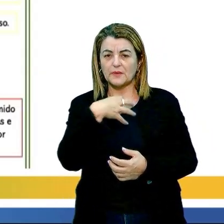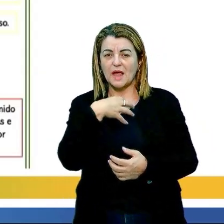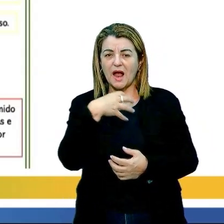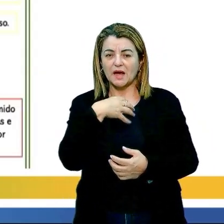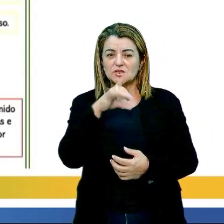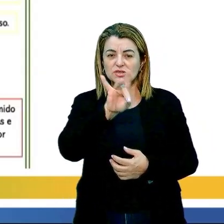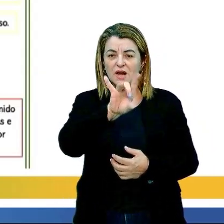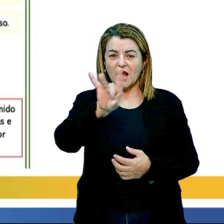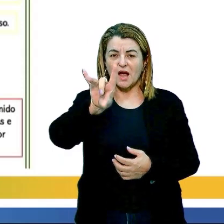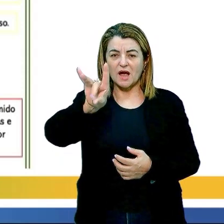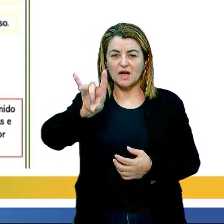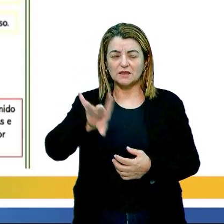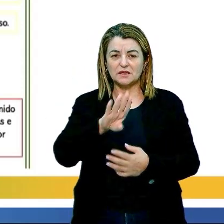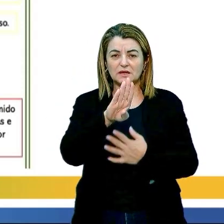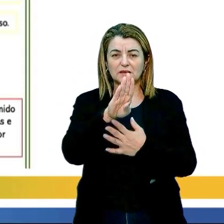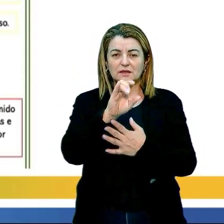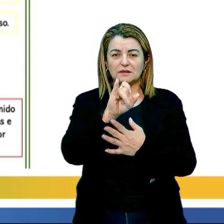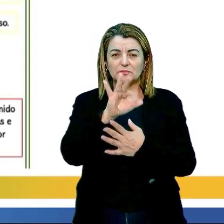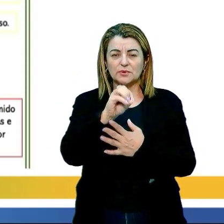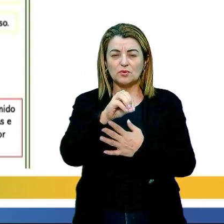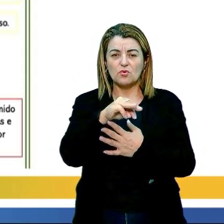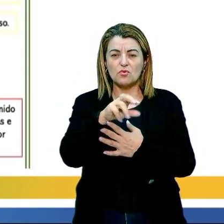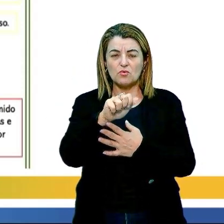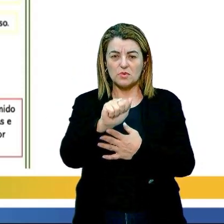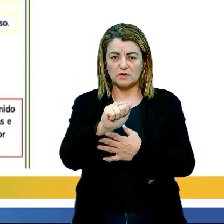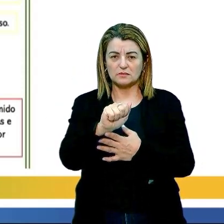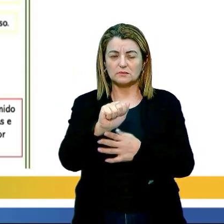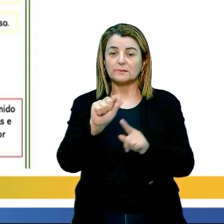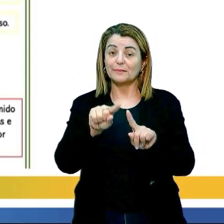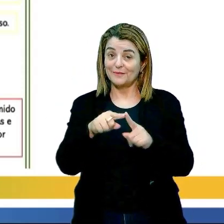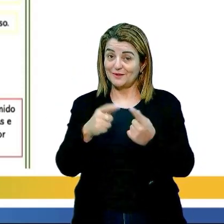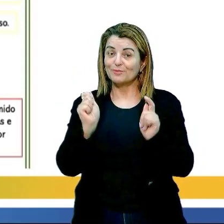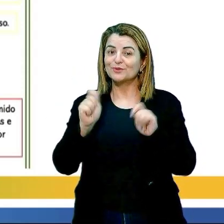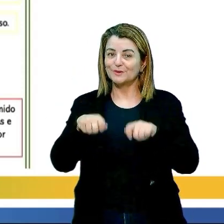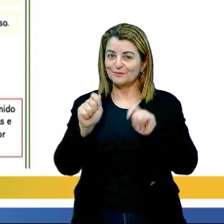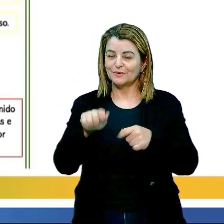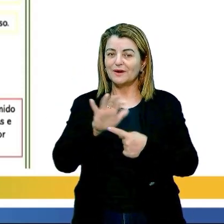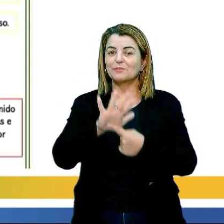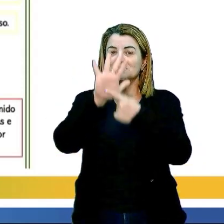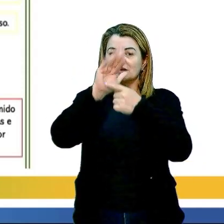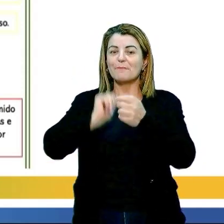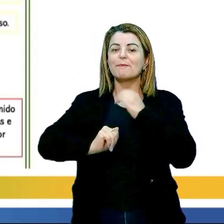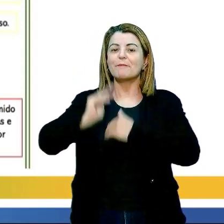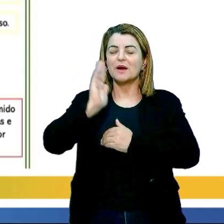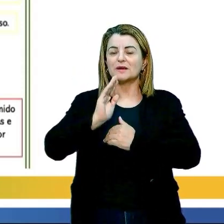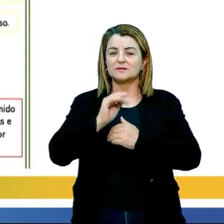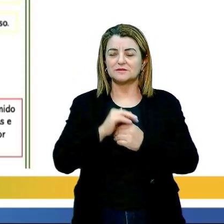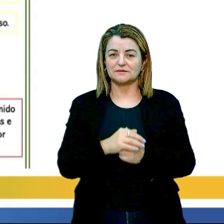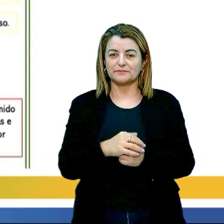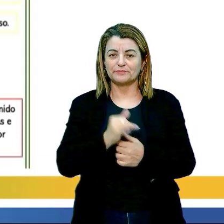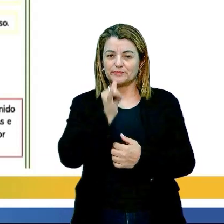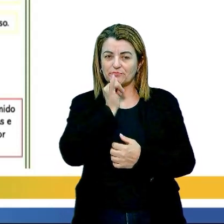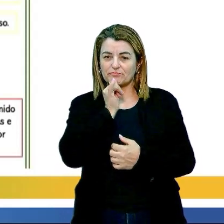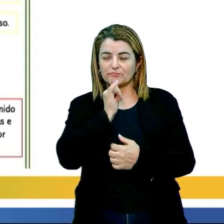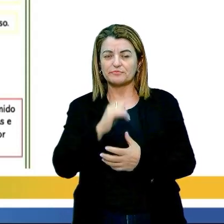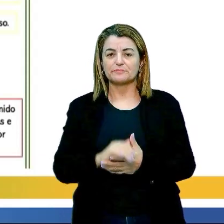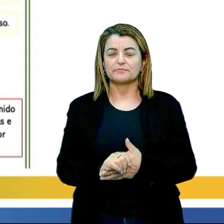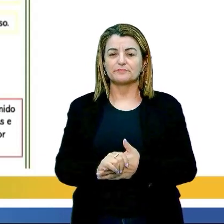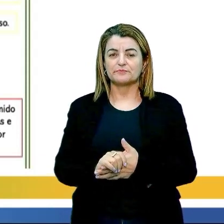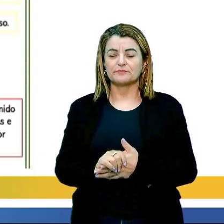de cada bioma, mas não esqueçam que a gente pode apresentar mais biomas aí dentro, tá? Por